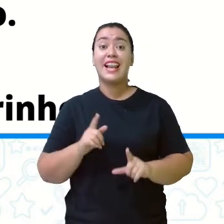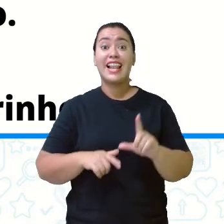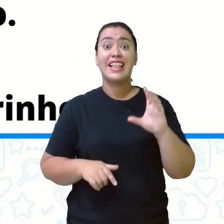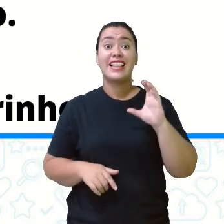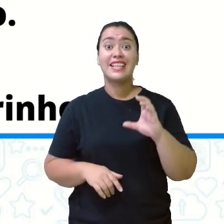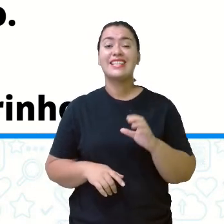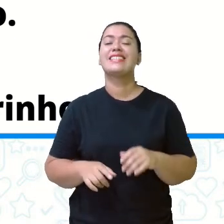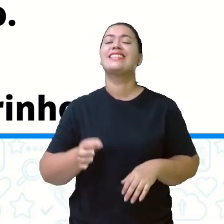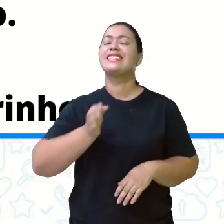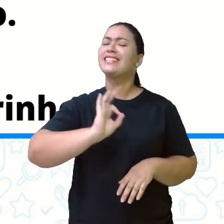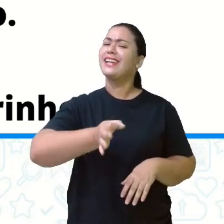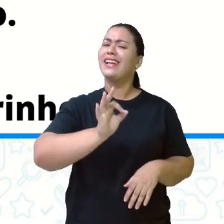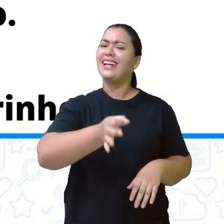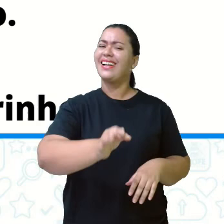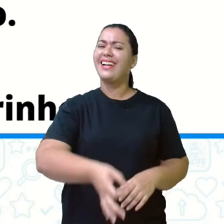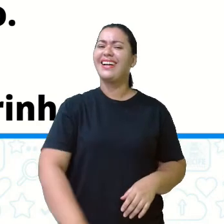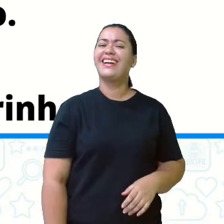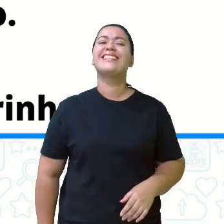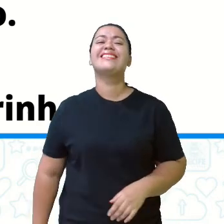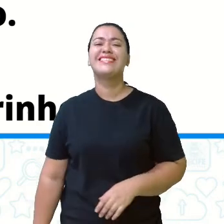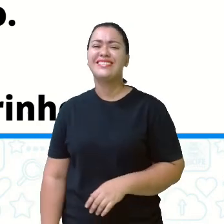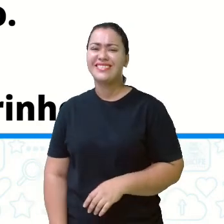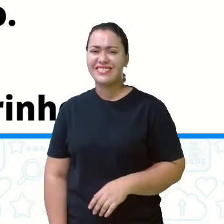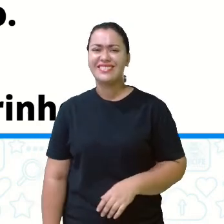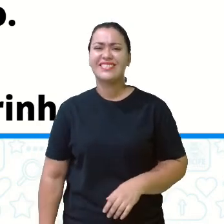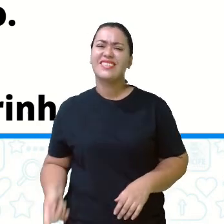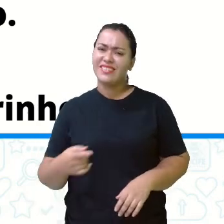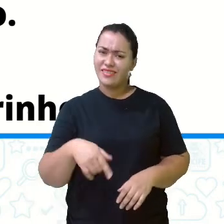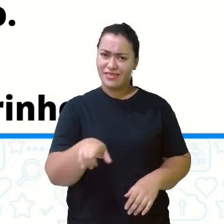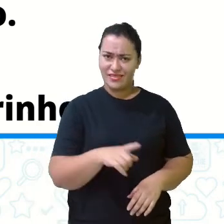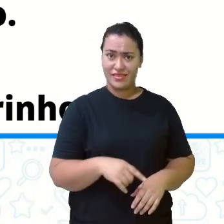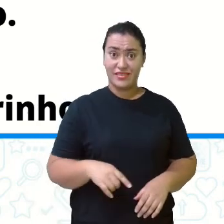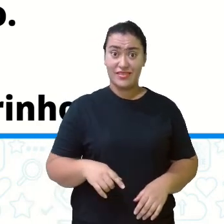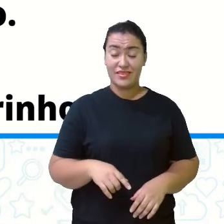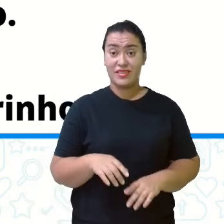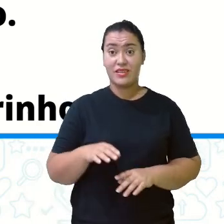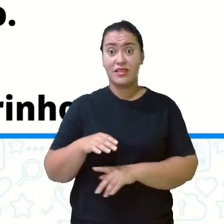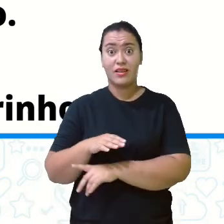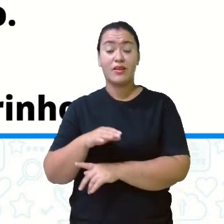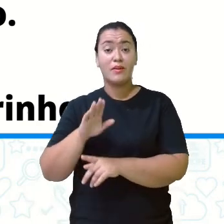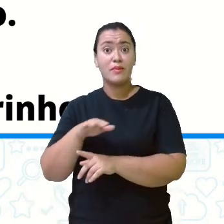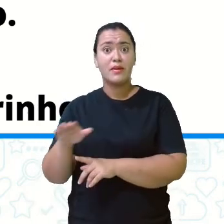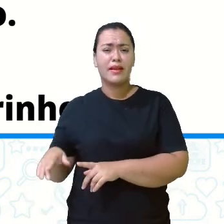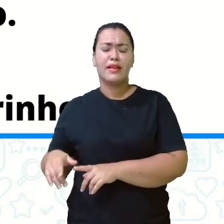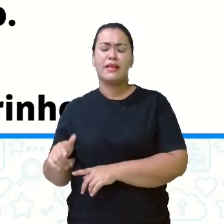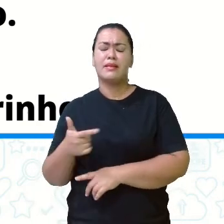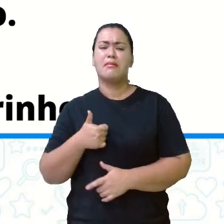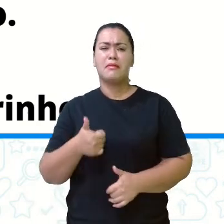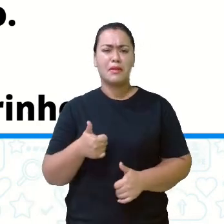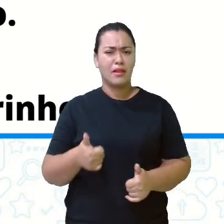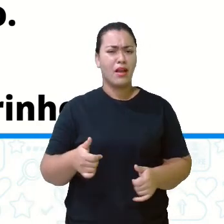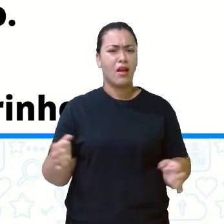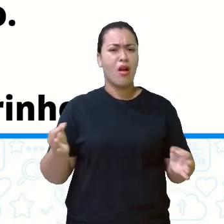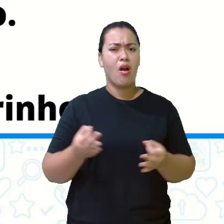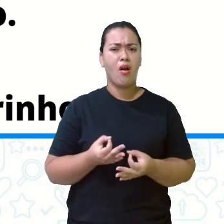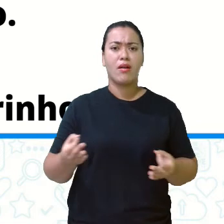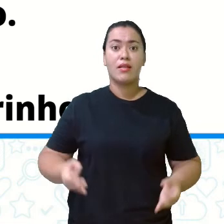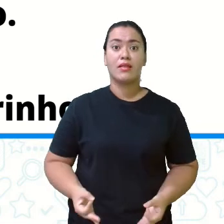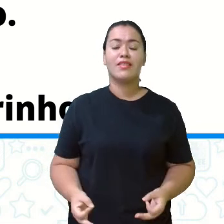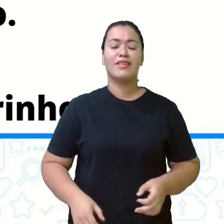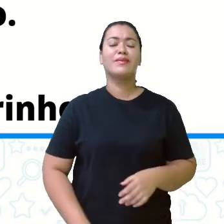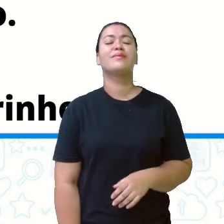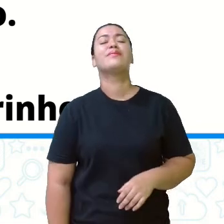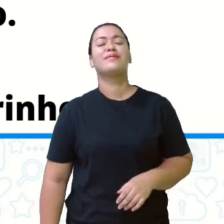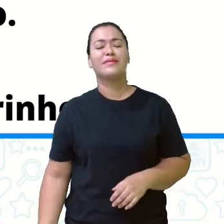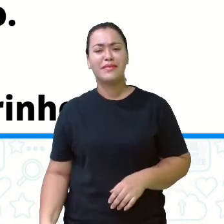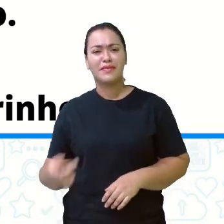C. Corretíssimo. Esses meninos são demais, professora. Pensem nos estudantes